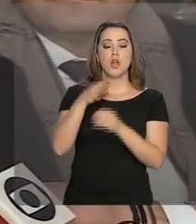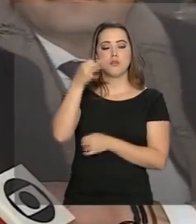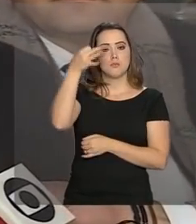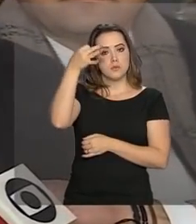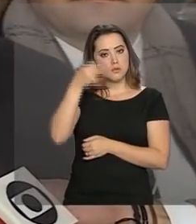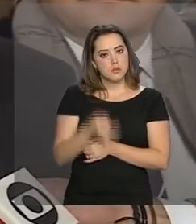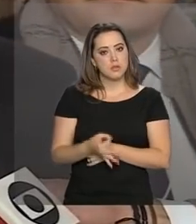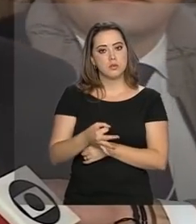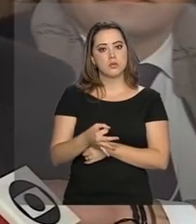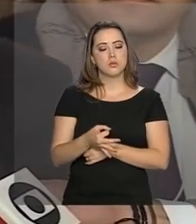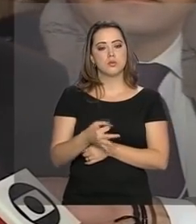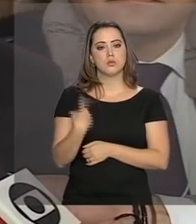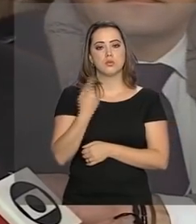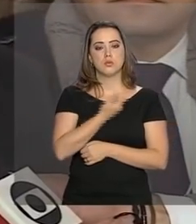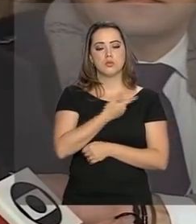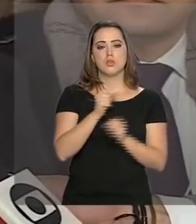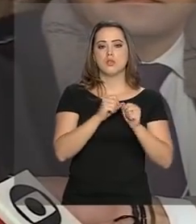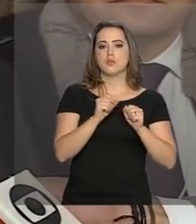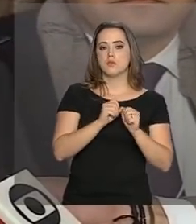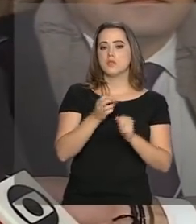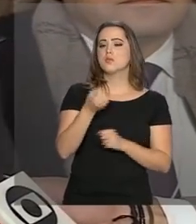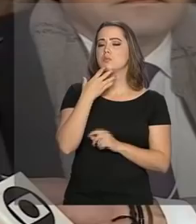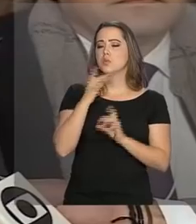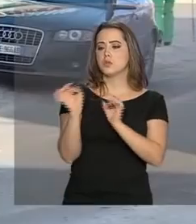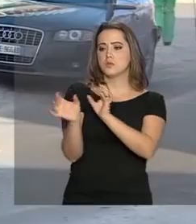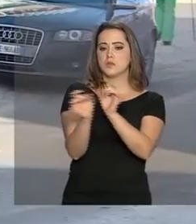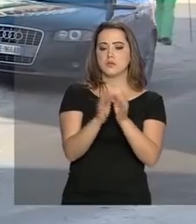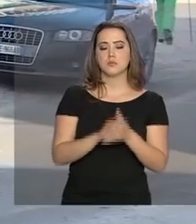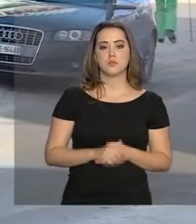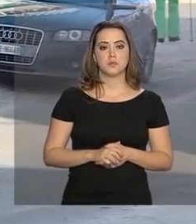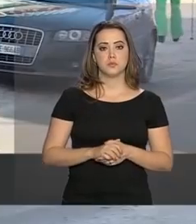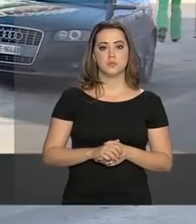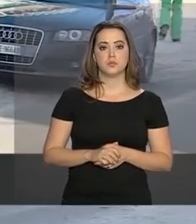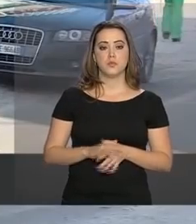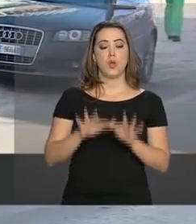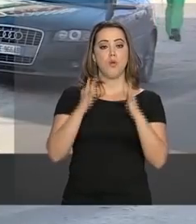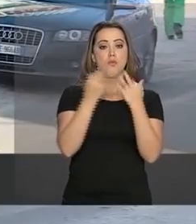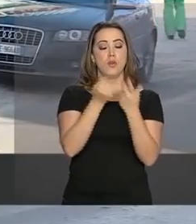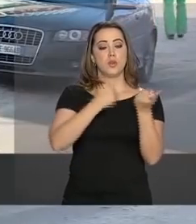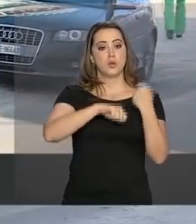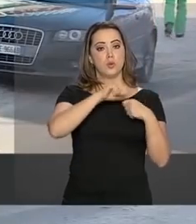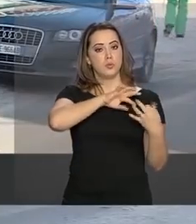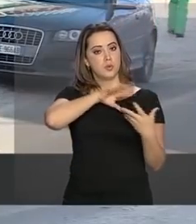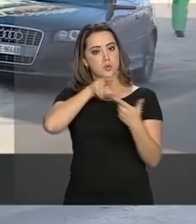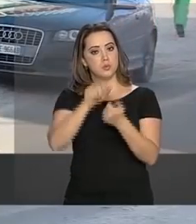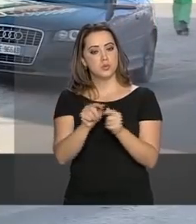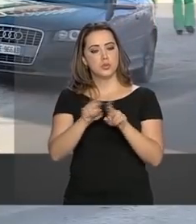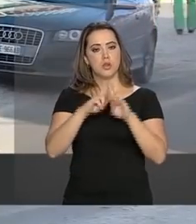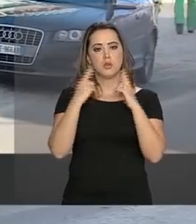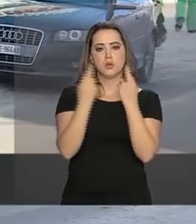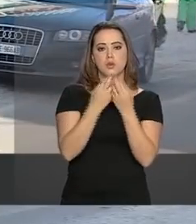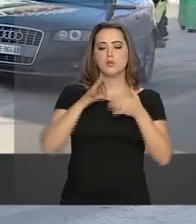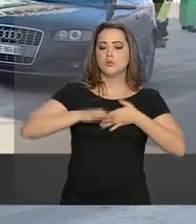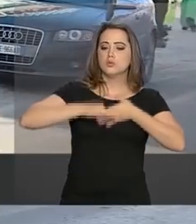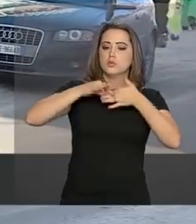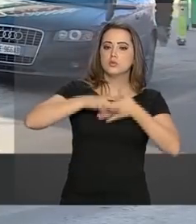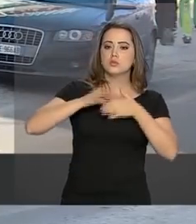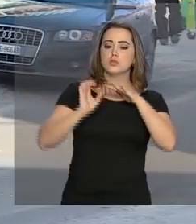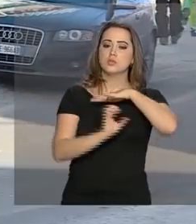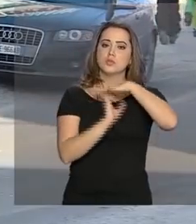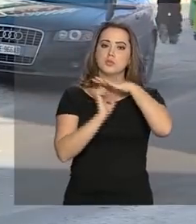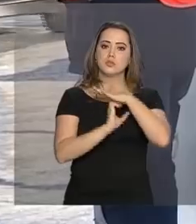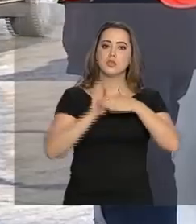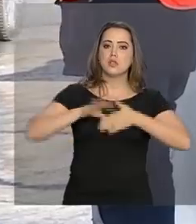certeza que faremos boas privatizações. O Fórum Econômico Mundial reúne lideranças empresariais,